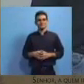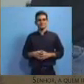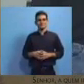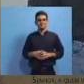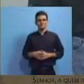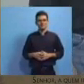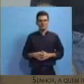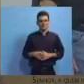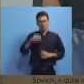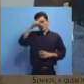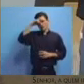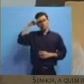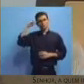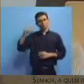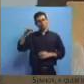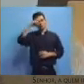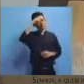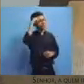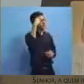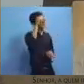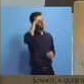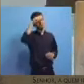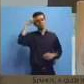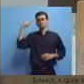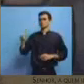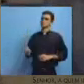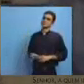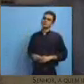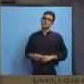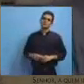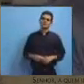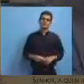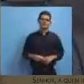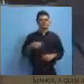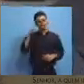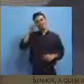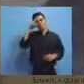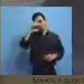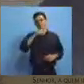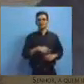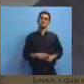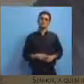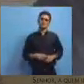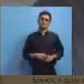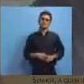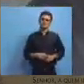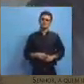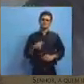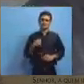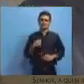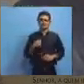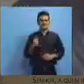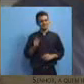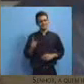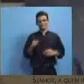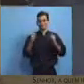eu suava porque papai muito bravo nessas coisas se a gente largasse pedaço de mandioca